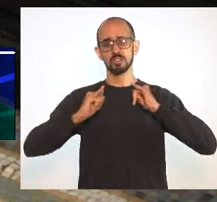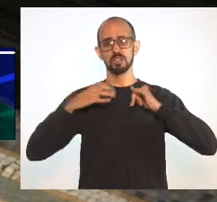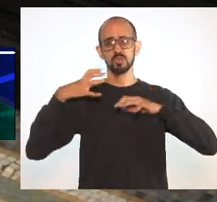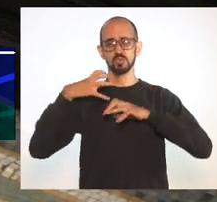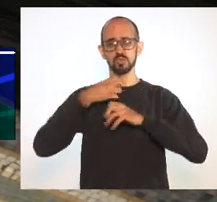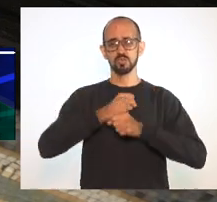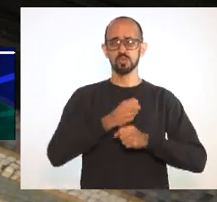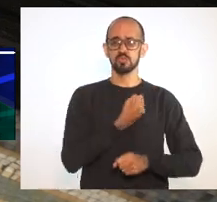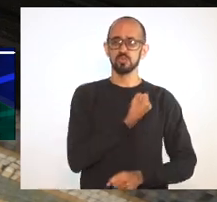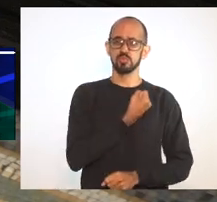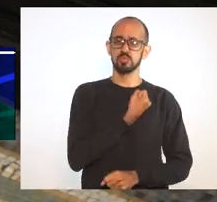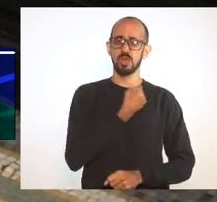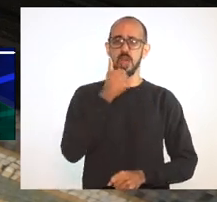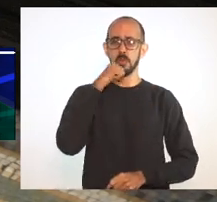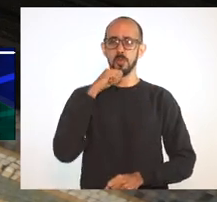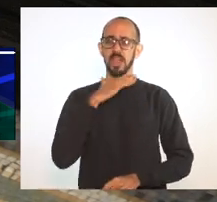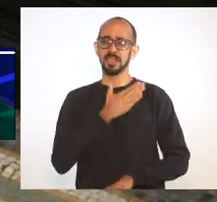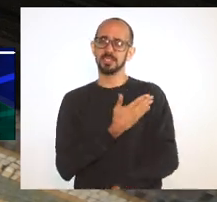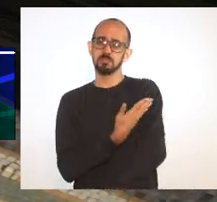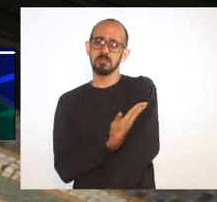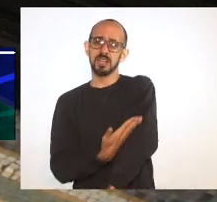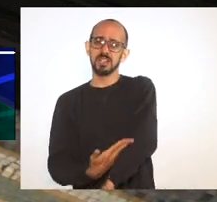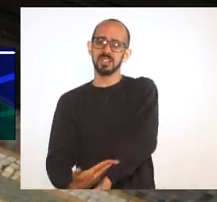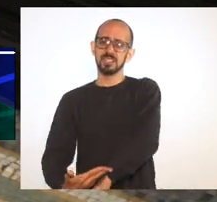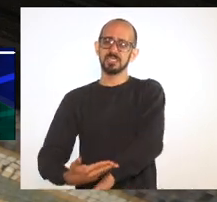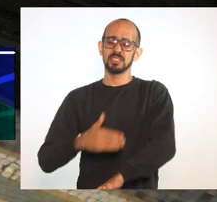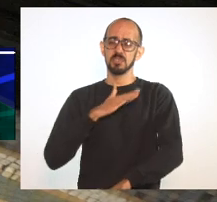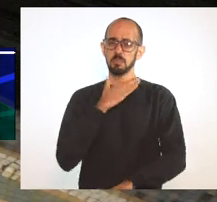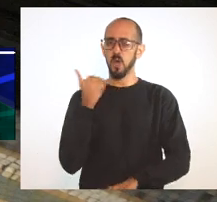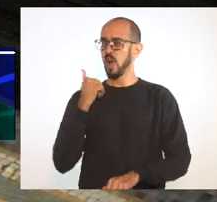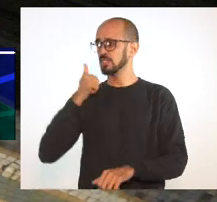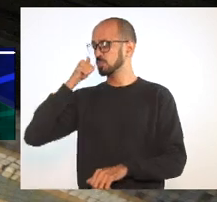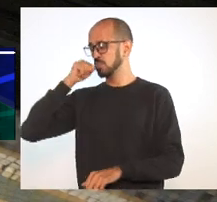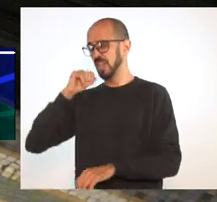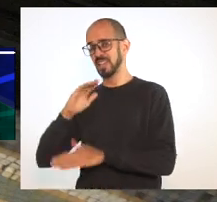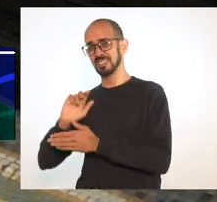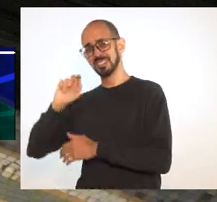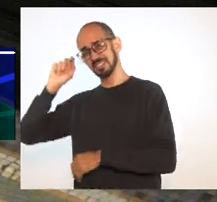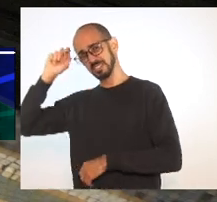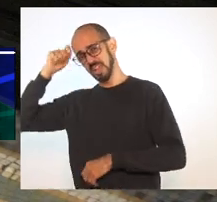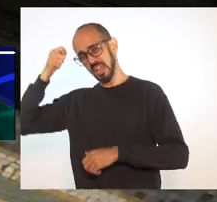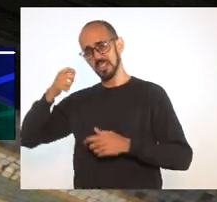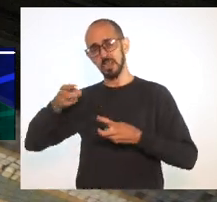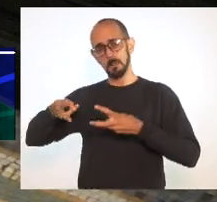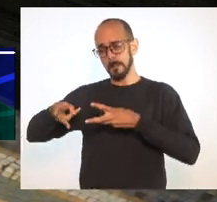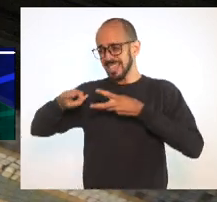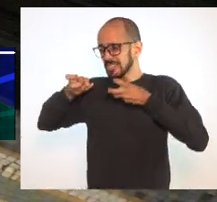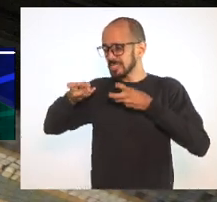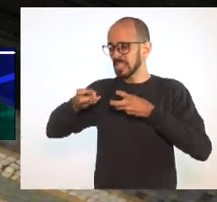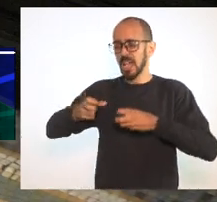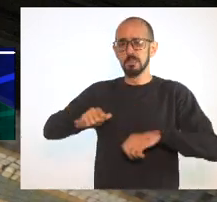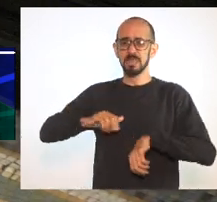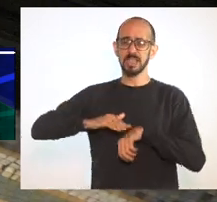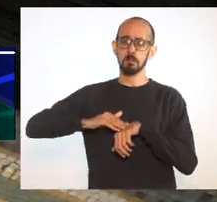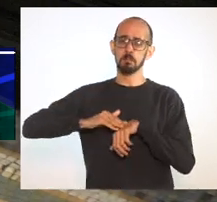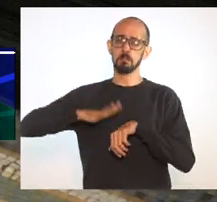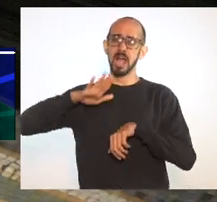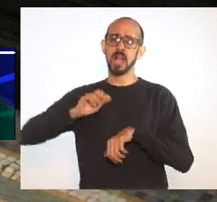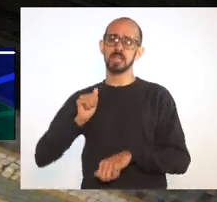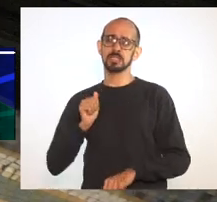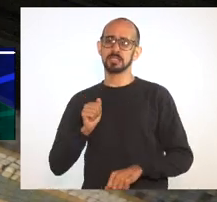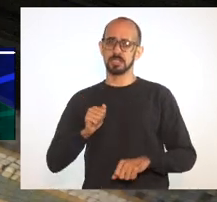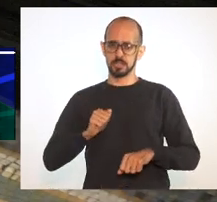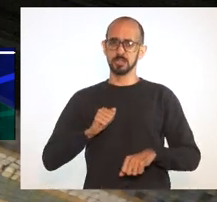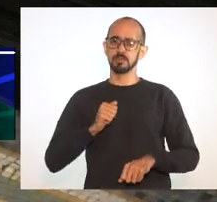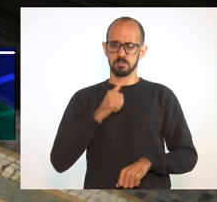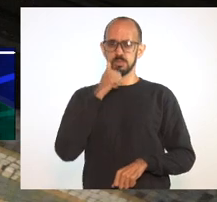de mulheres brancas e morte de mulheres negras, verificamos que há um aumento maior do número